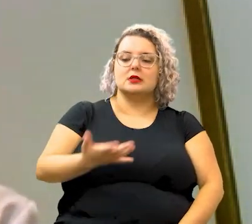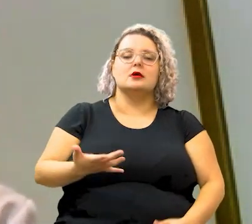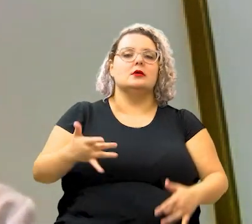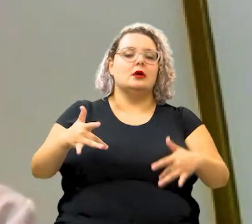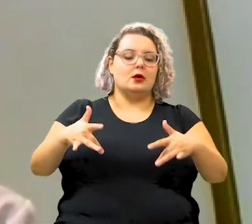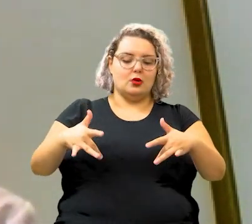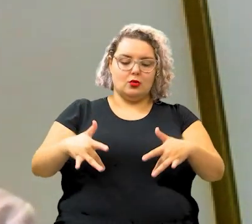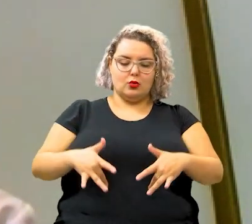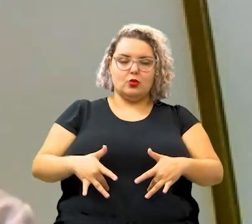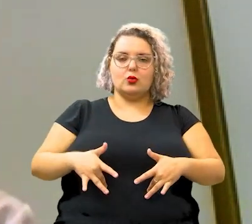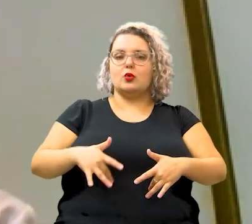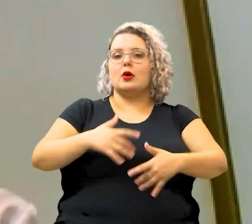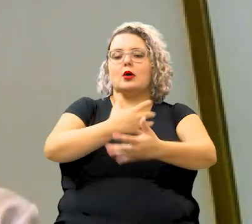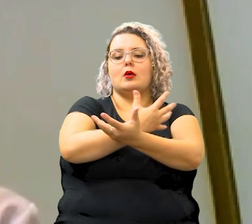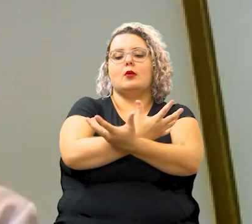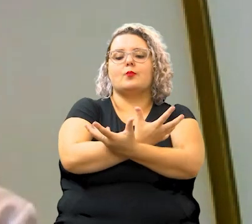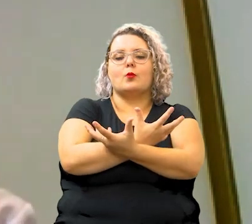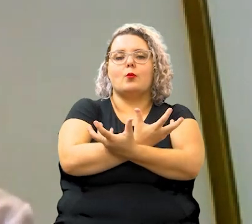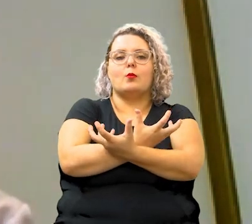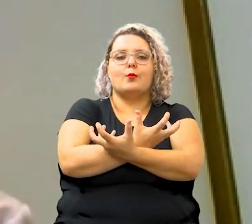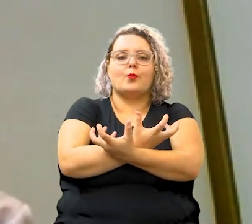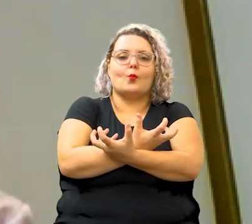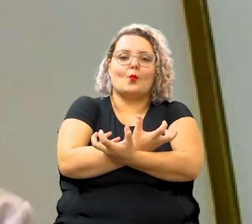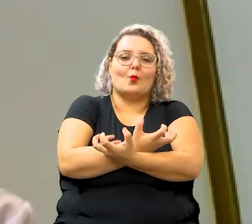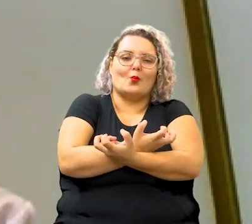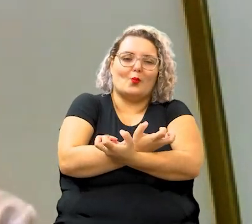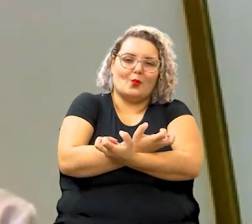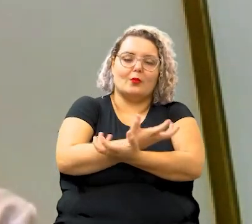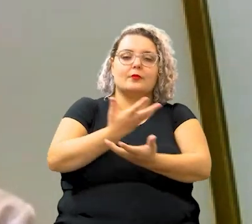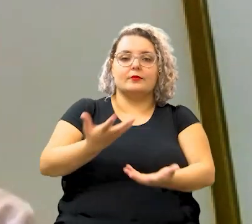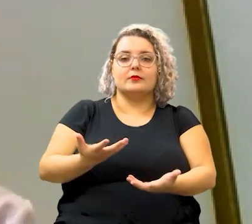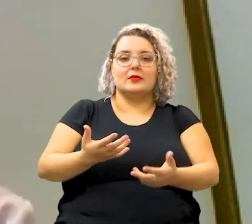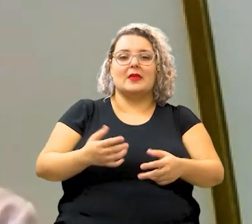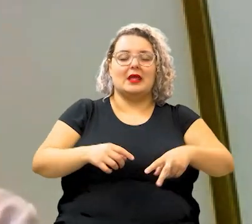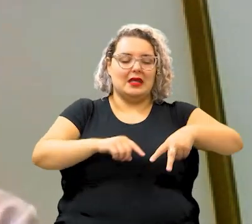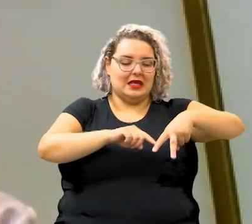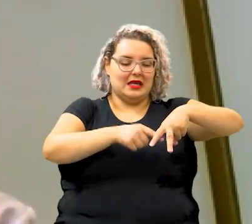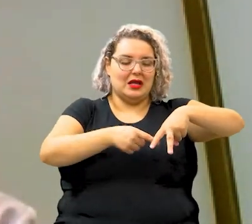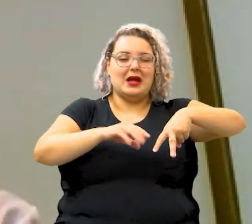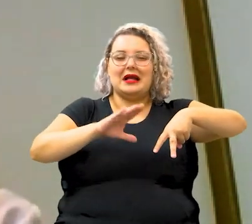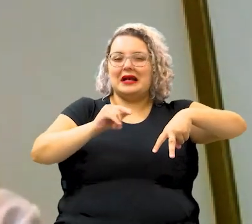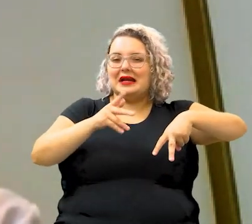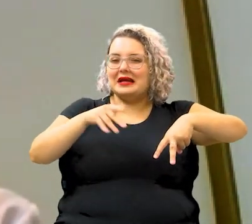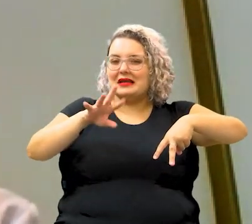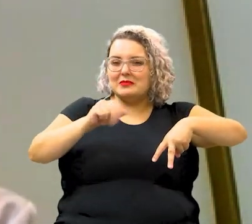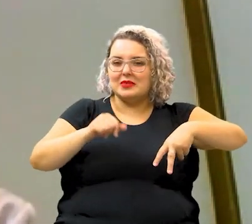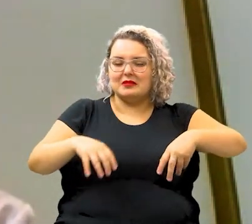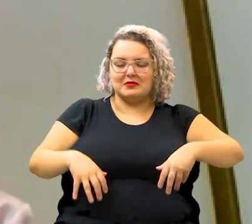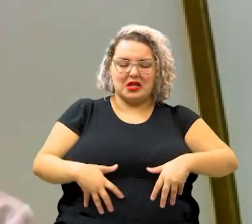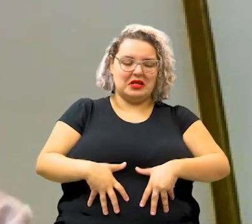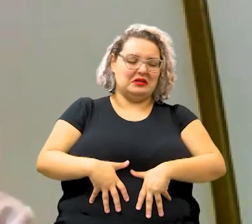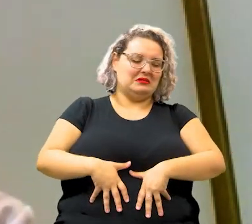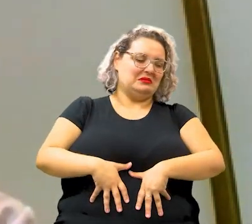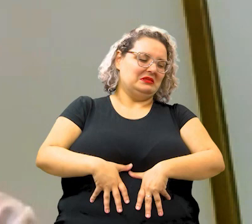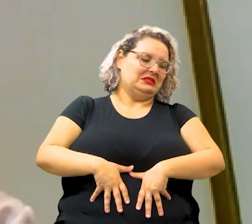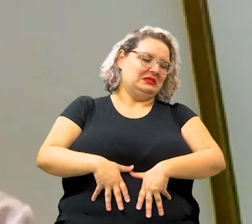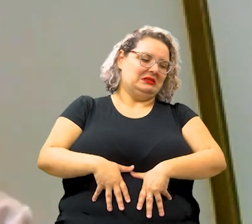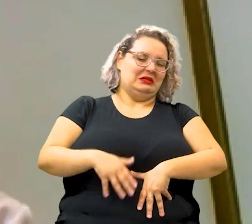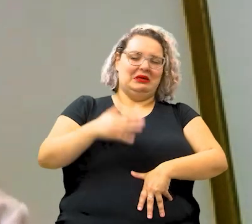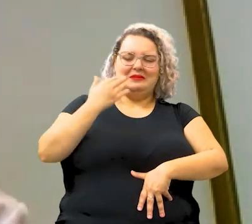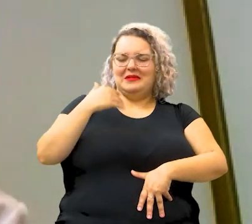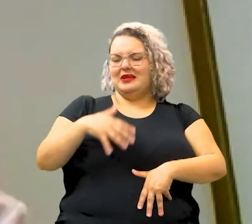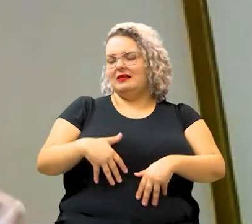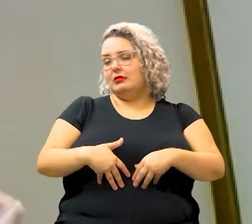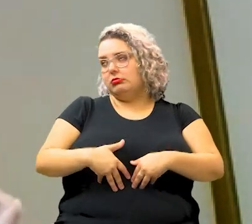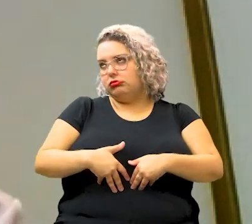de cálculo renal, osteoporose, por exemplo, queixas como câimbras, obstipação. A paciente pode,